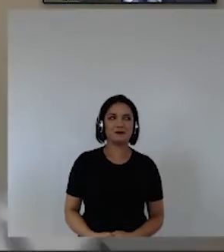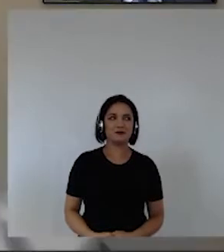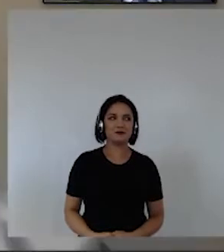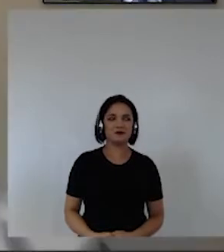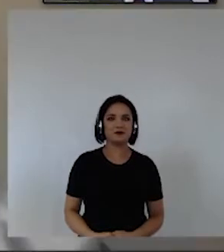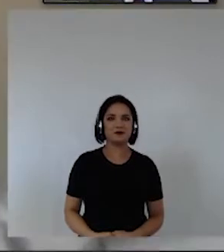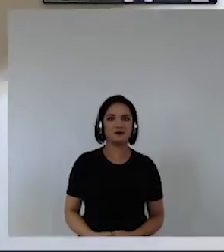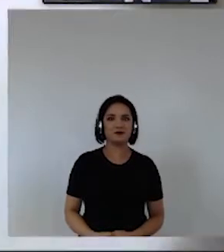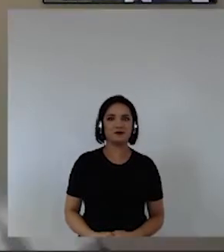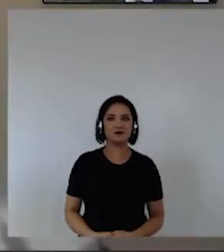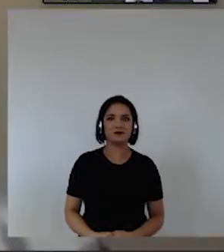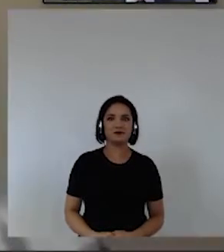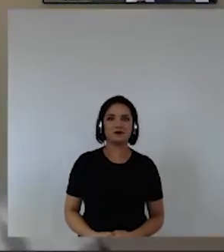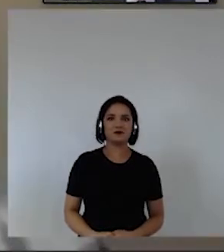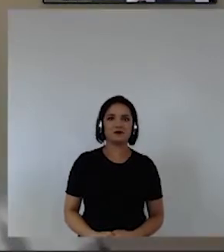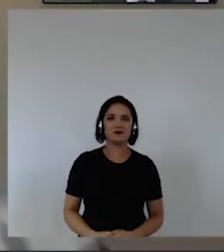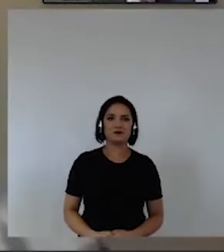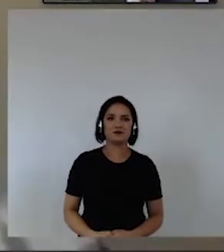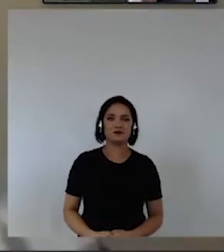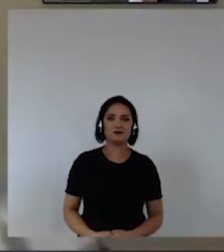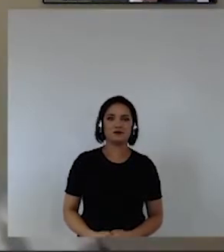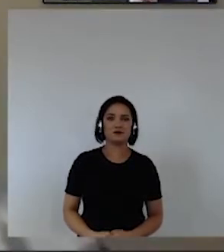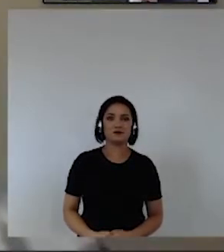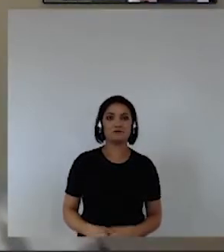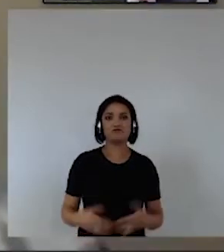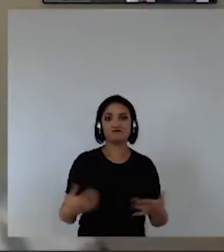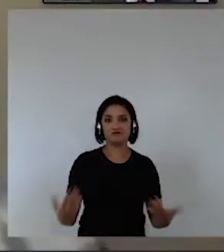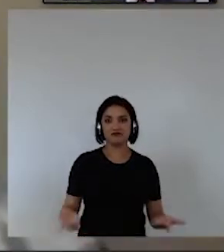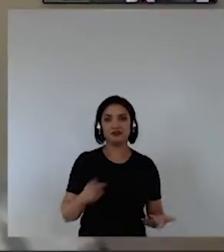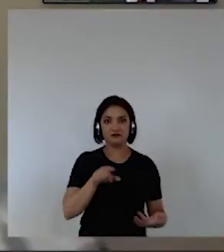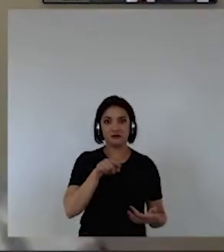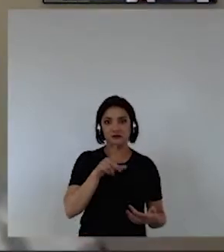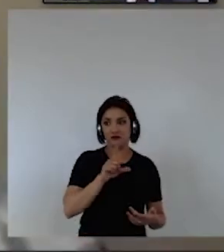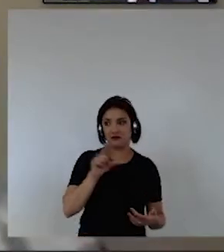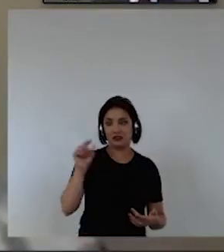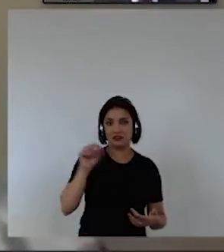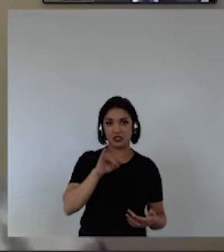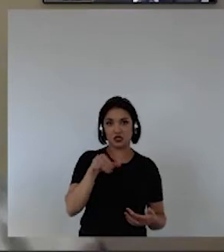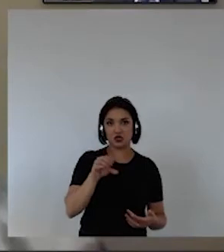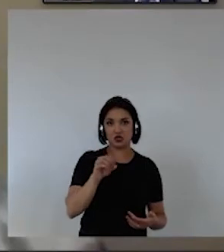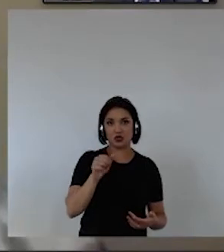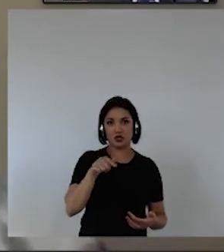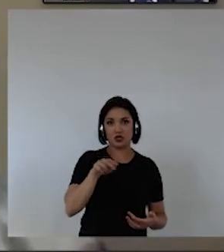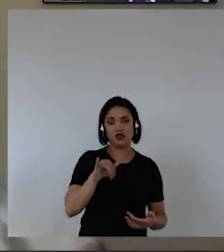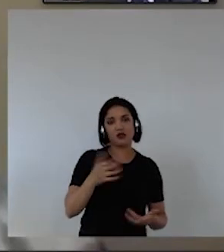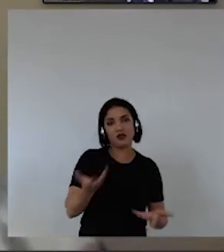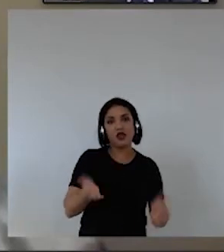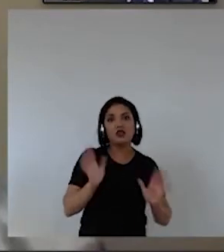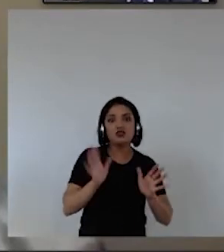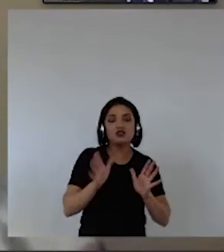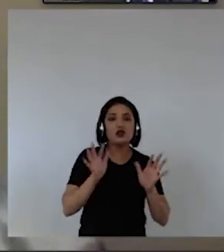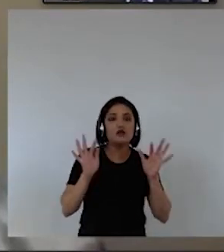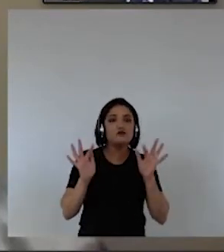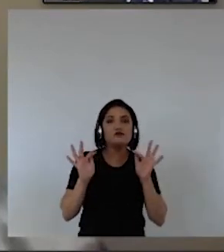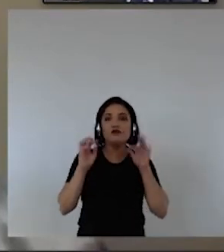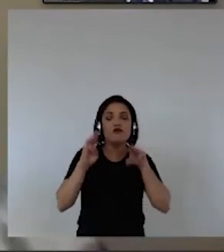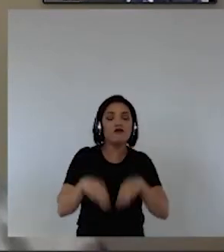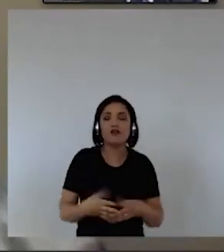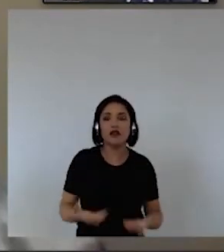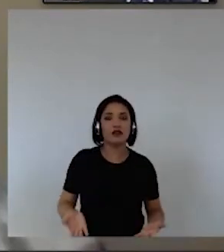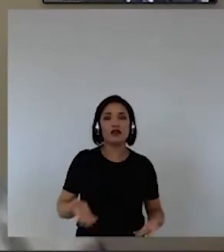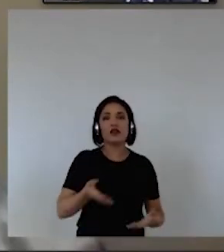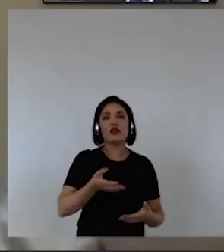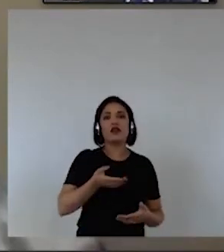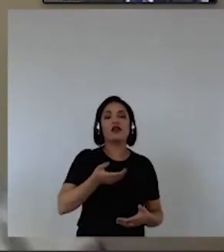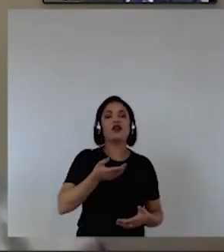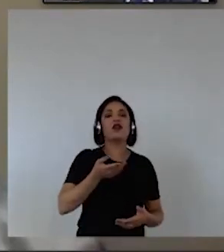Doutor Joaquim, a propósito, já que o senhor vai sair um pouco mais cedo, o senhor gostaria de deixar uma mensagem de altruísmo nesse